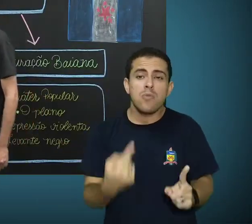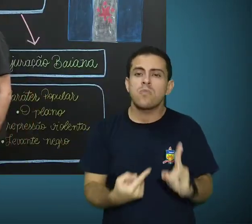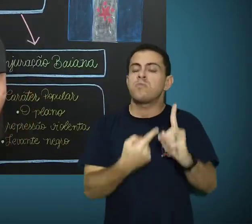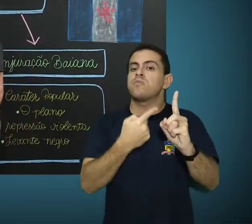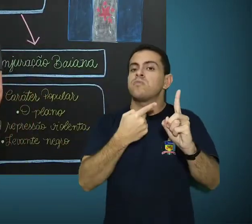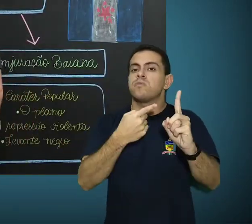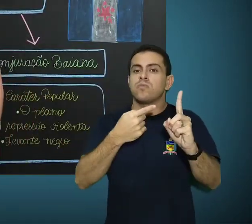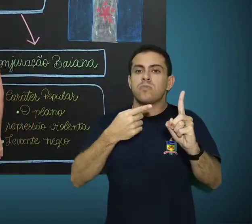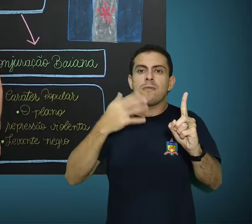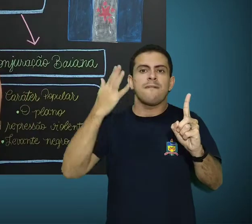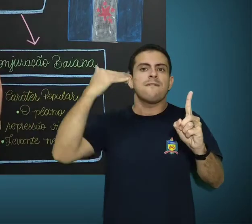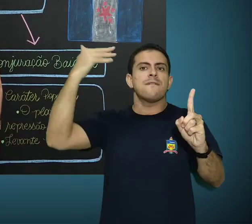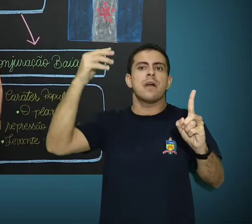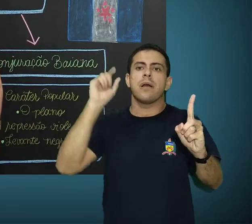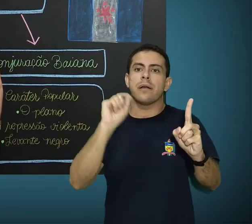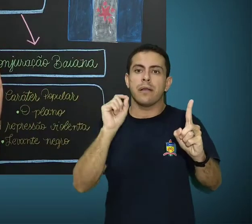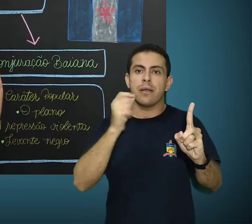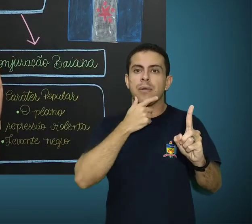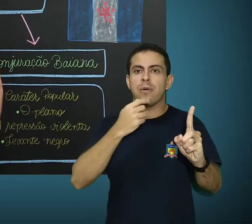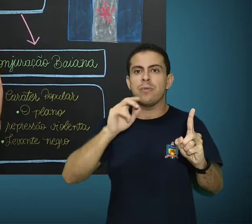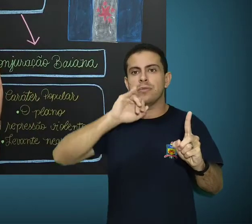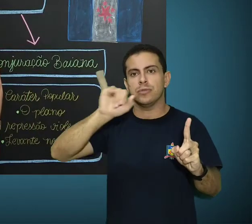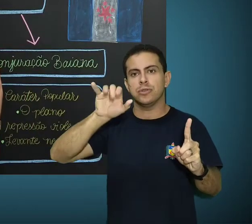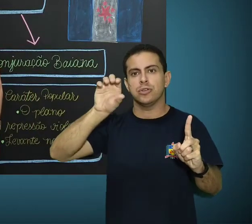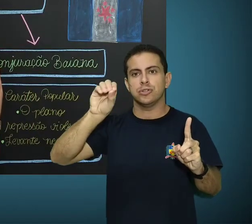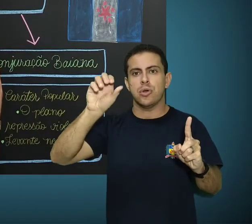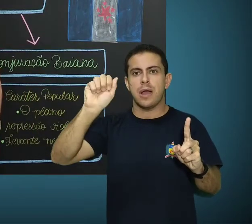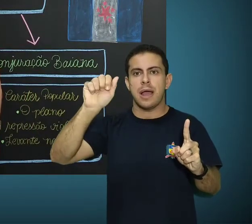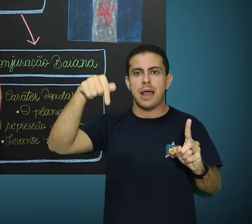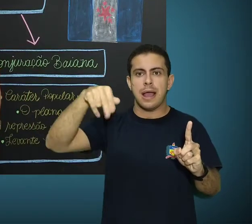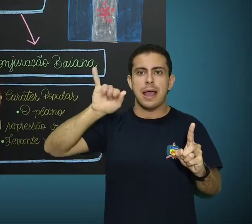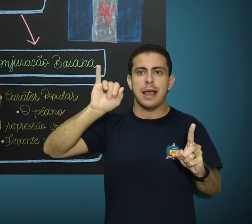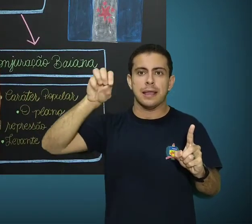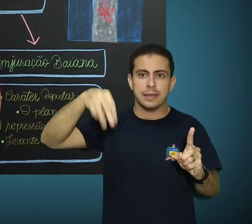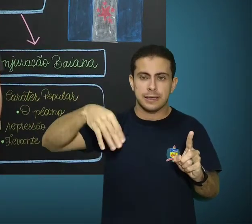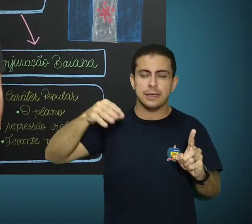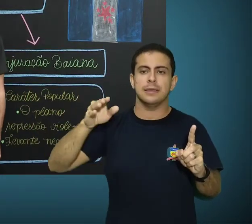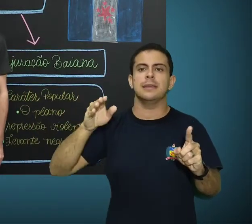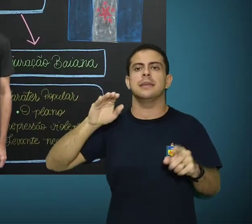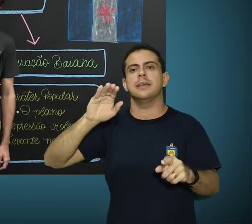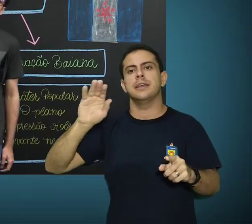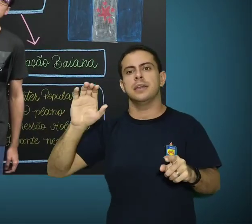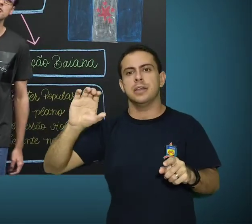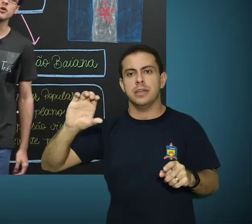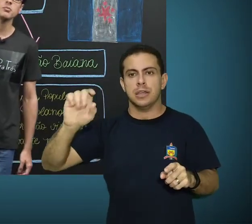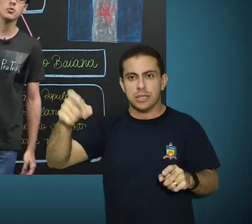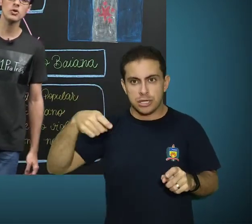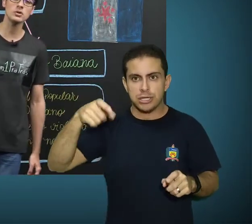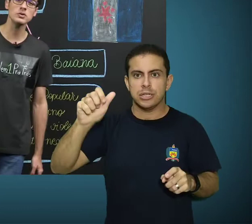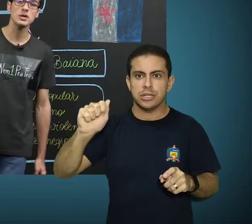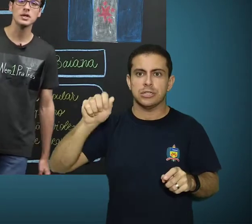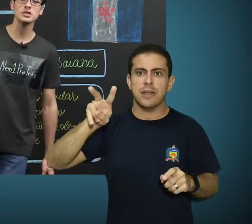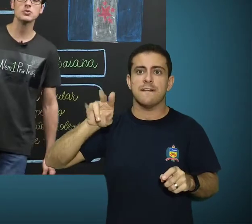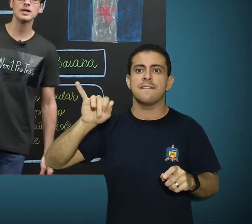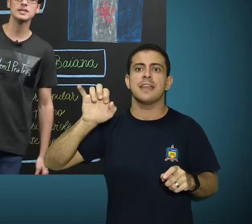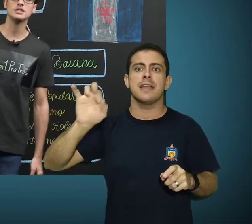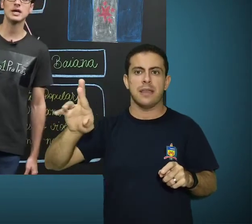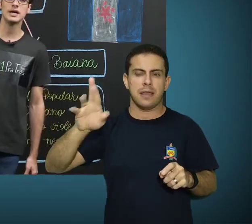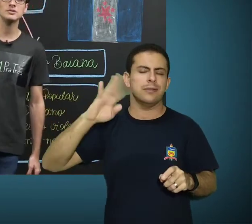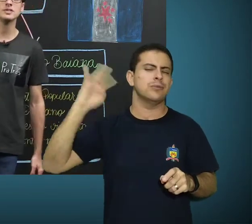conhecido de um dos inconfidentes foi de Joaquim José da Silva Xavier, o Tiradentes, que foi morto